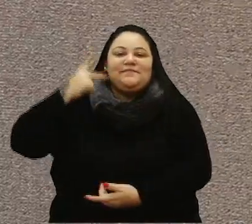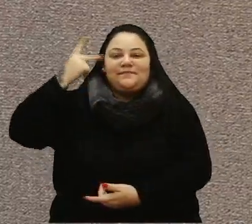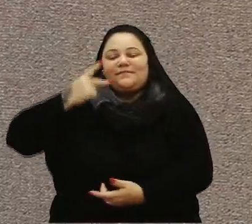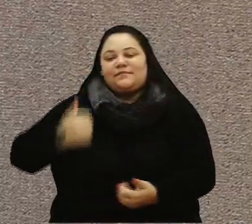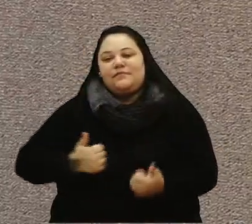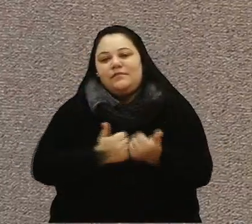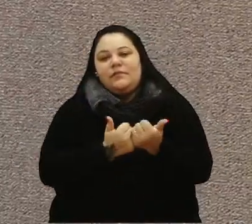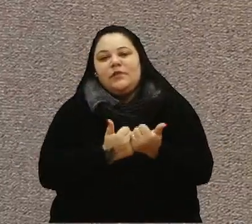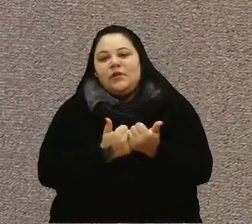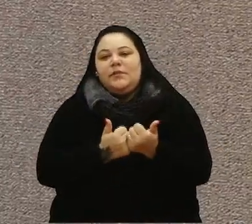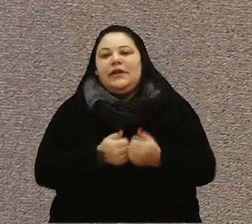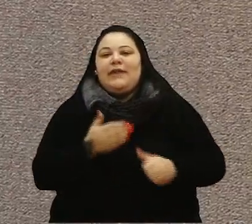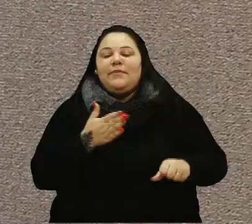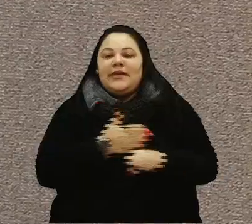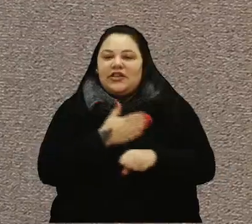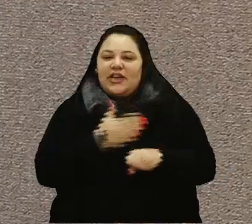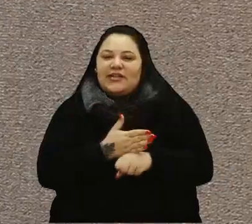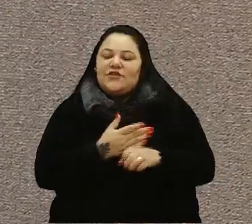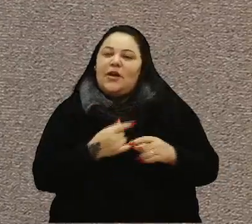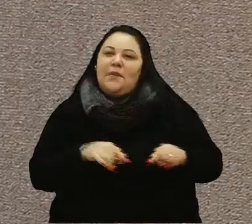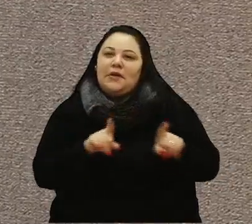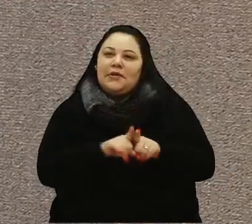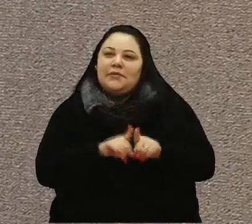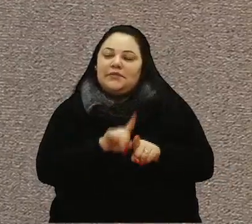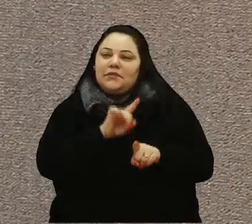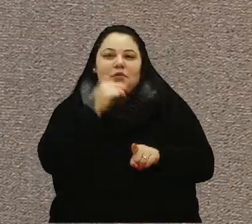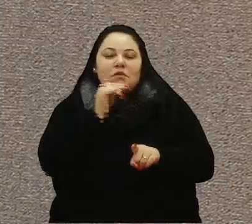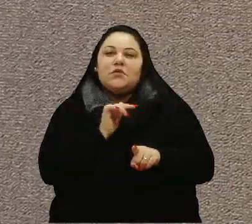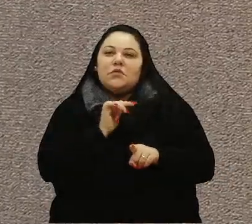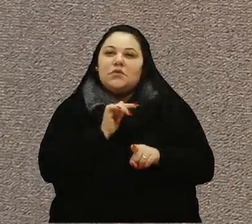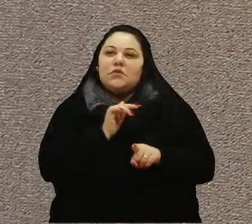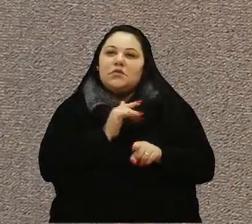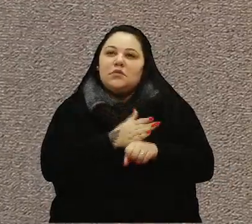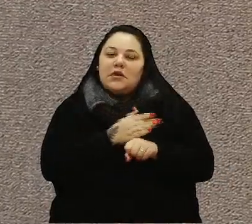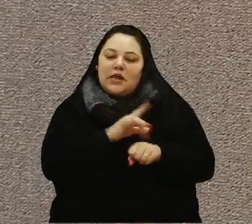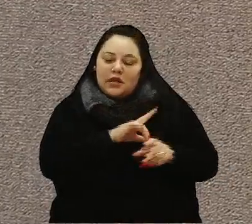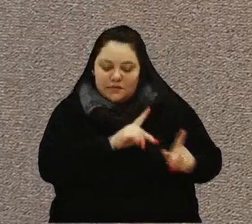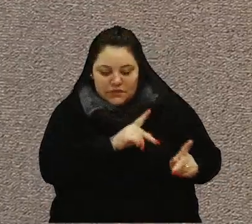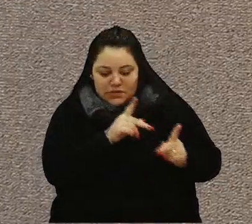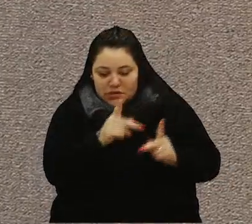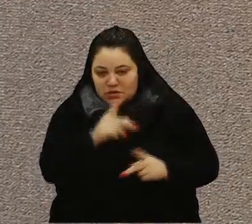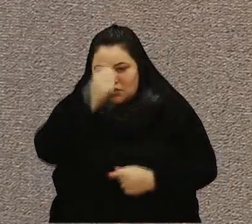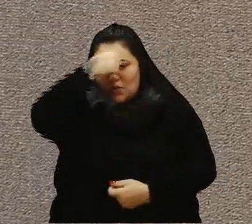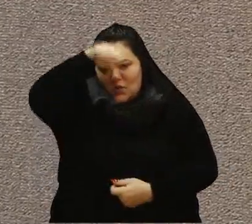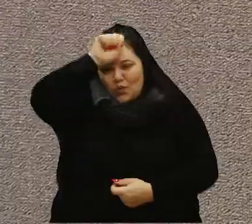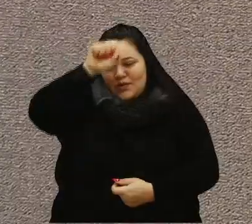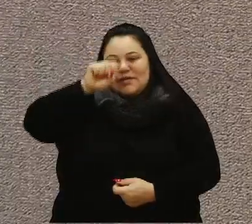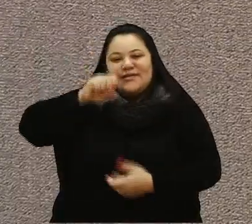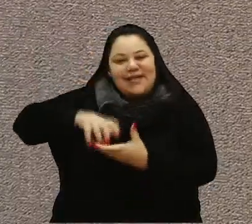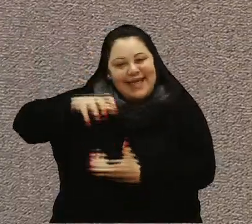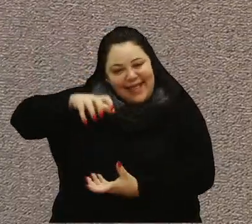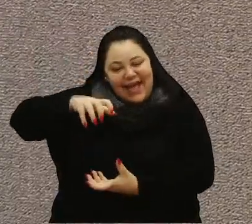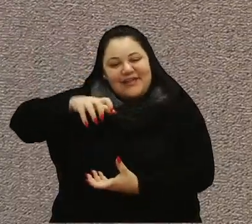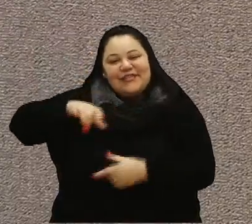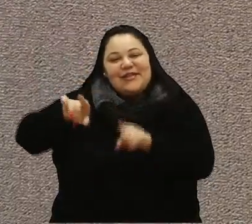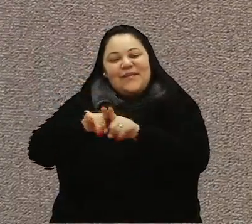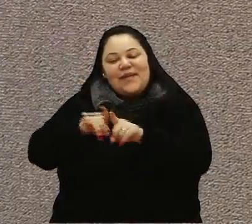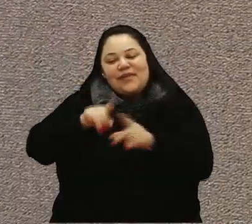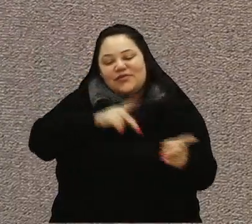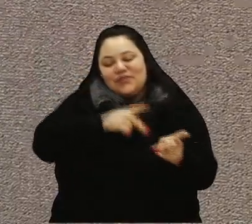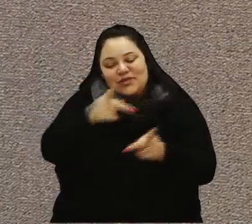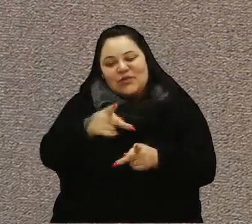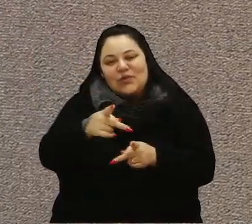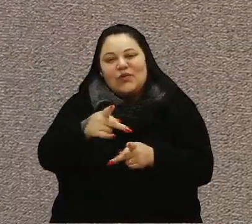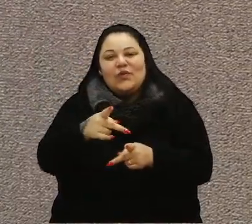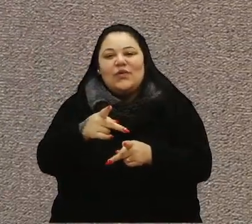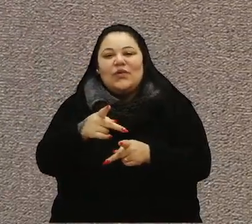participam das reuniões quando a gente não consegue participar. A gente já teve visitas lá no UC Sênior, a gente visitou agora esses dias o SESC para entender